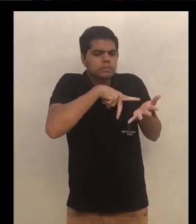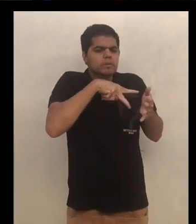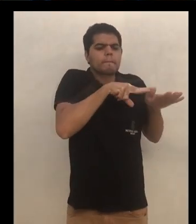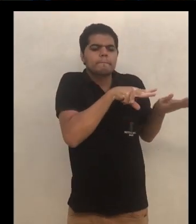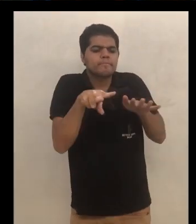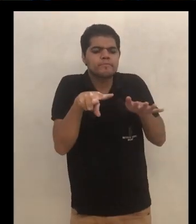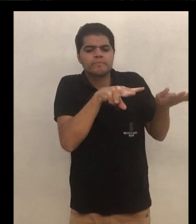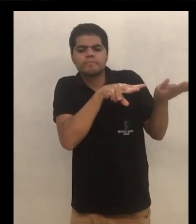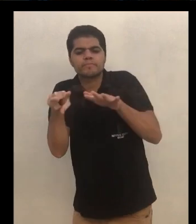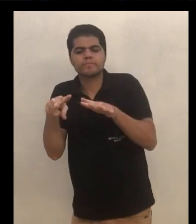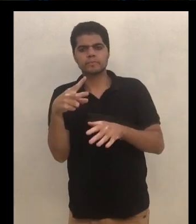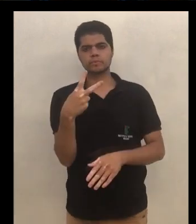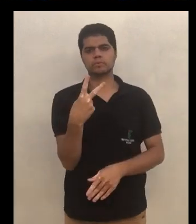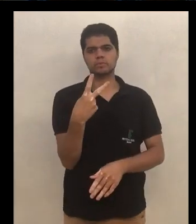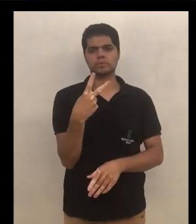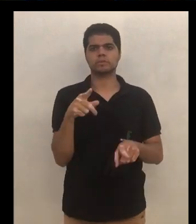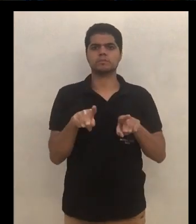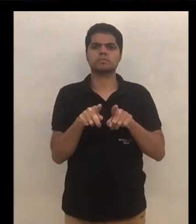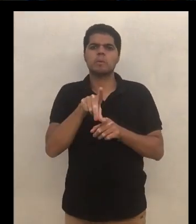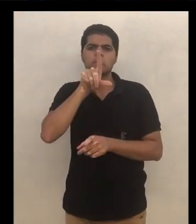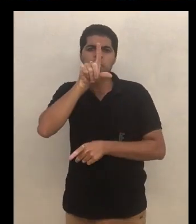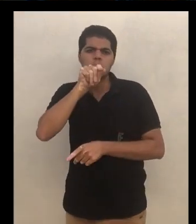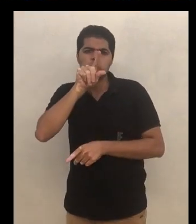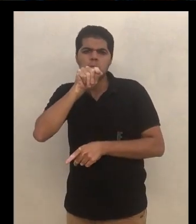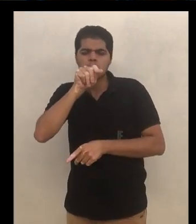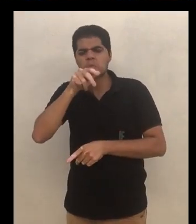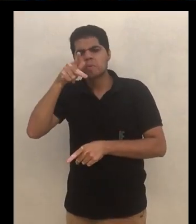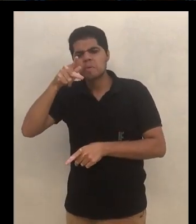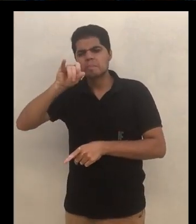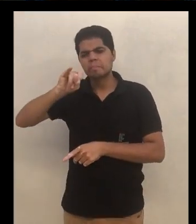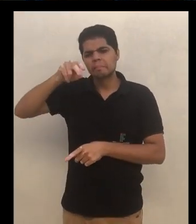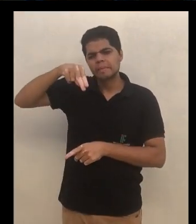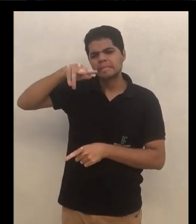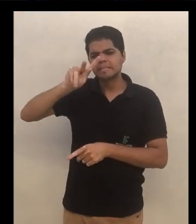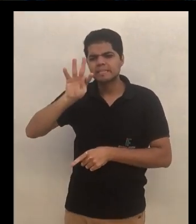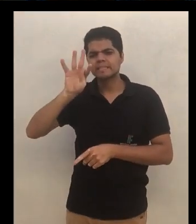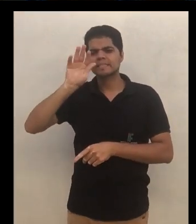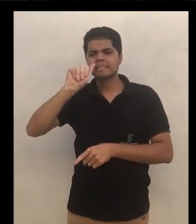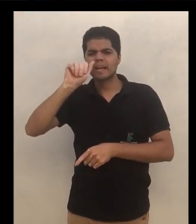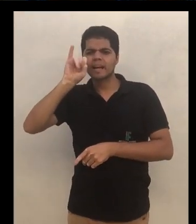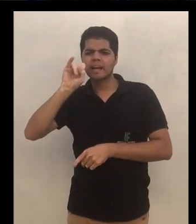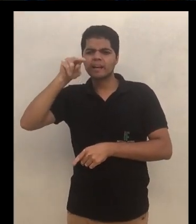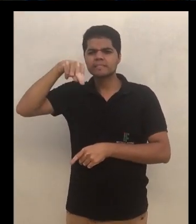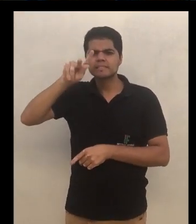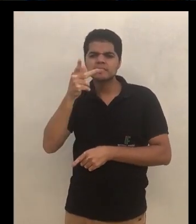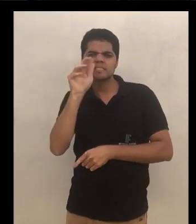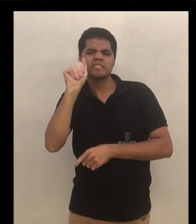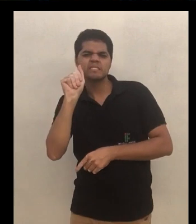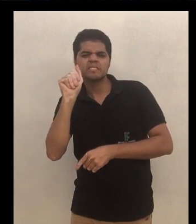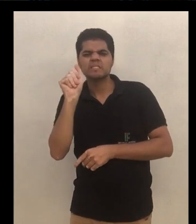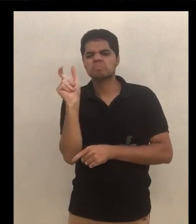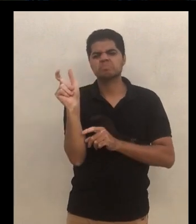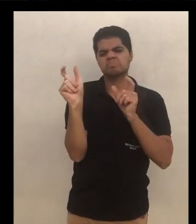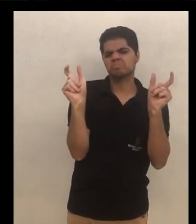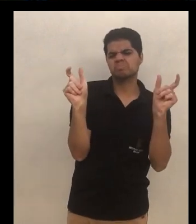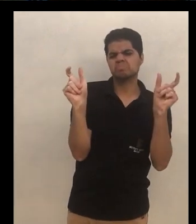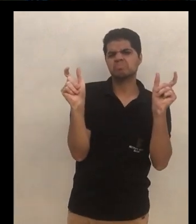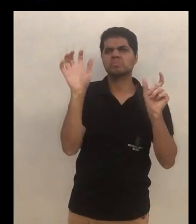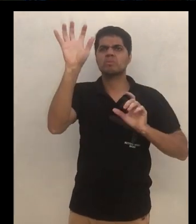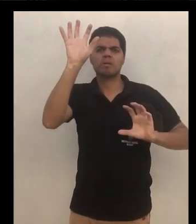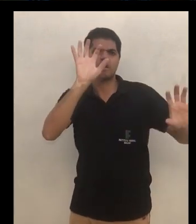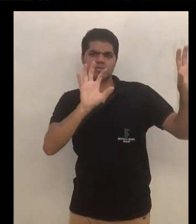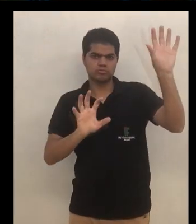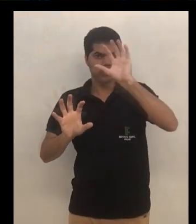comprar a pintainha. Outra coisa, pintainhos, isso é regionalismo, vem mais do sul tratando disso.